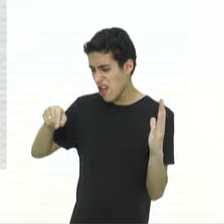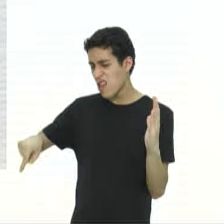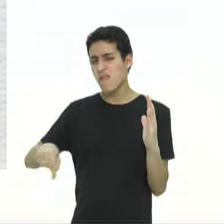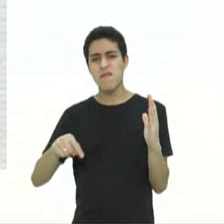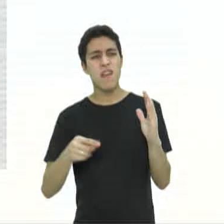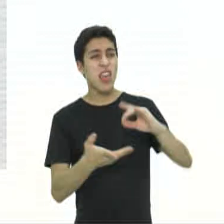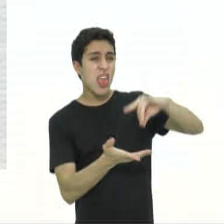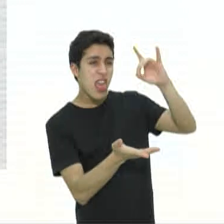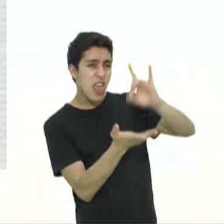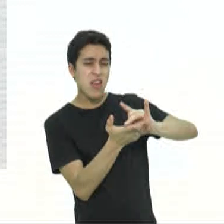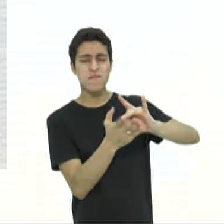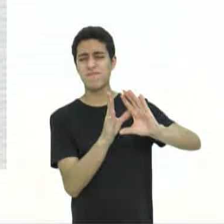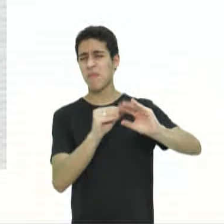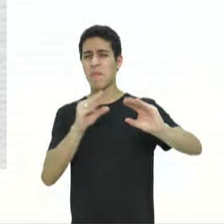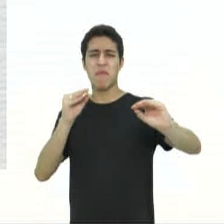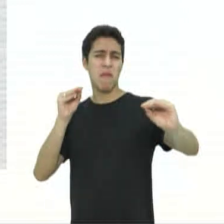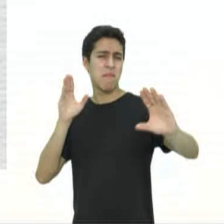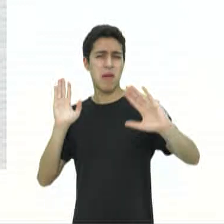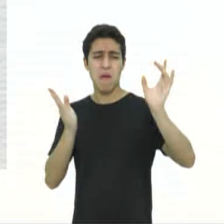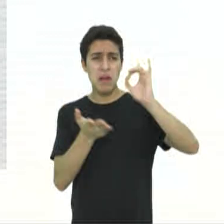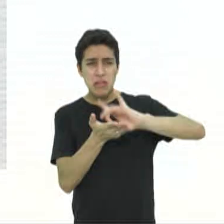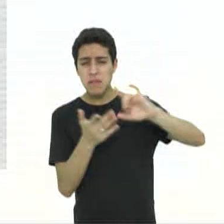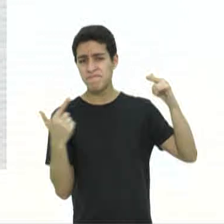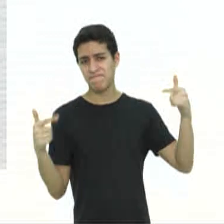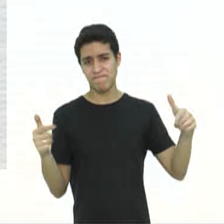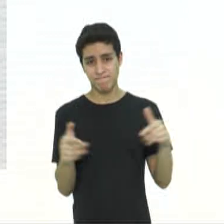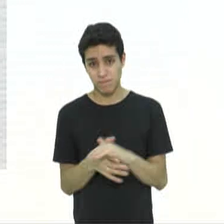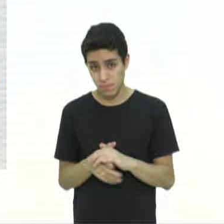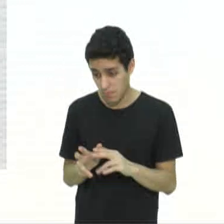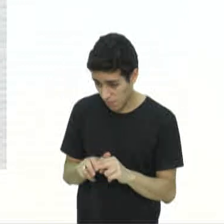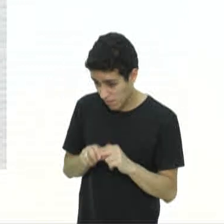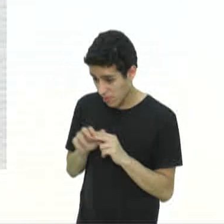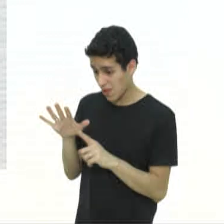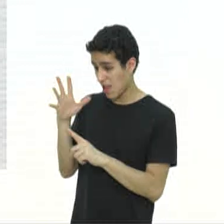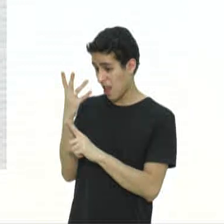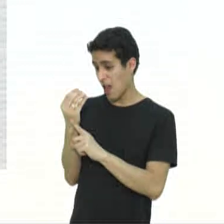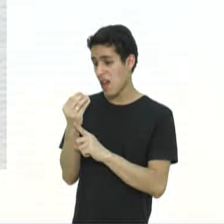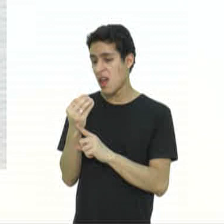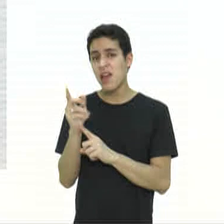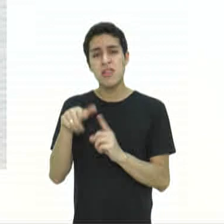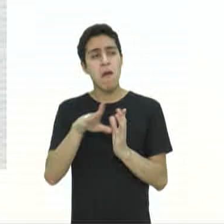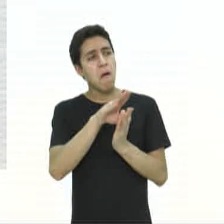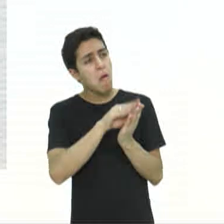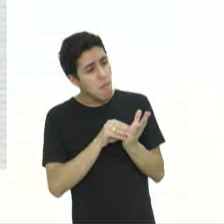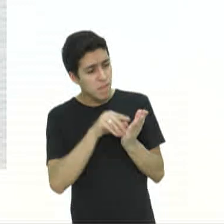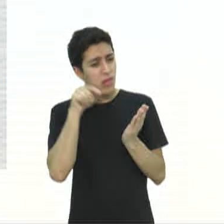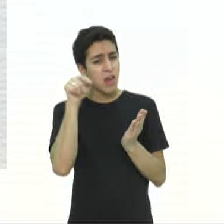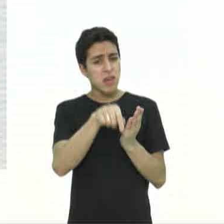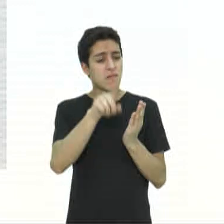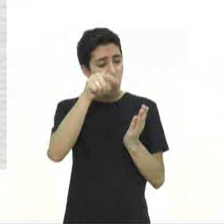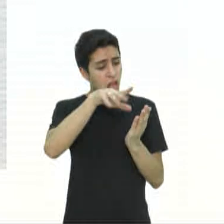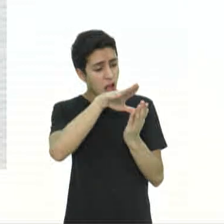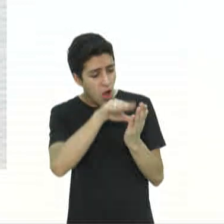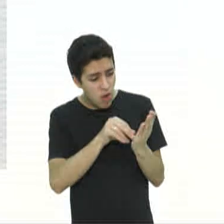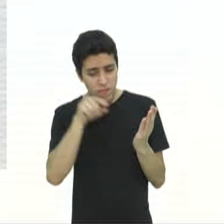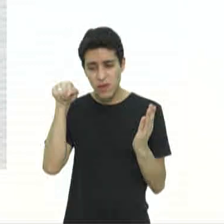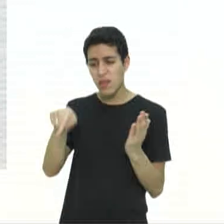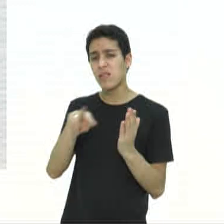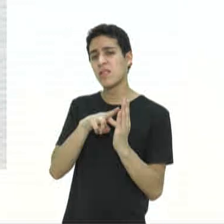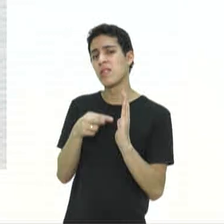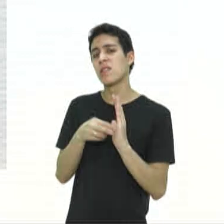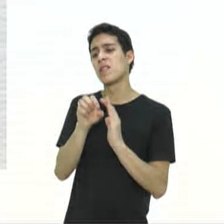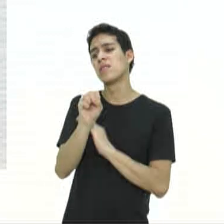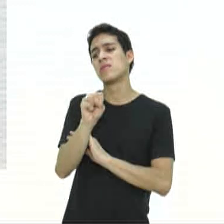real, daquilo que é original. Assim, a arte imita a cópia, o que Platão chama de